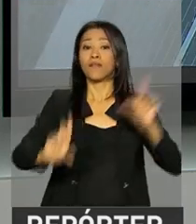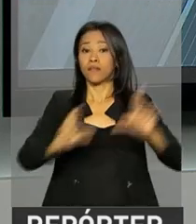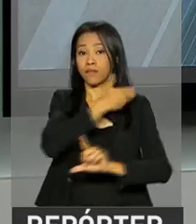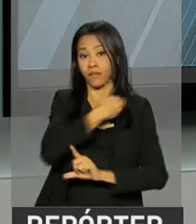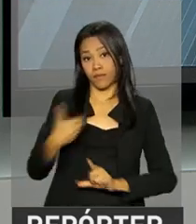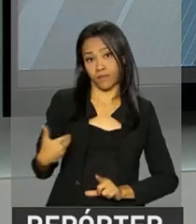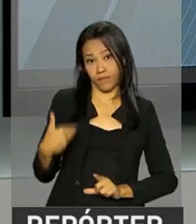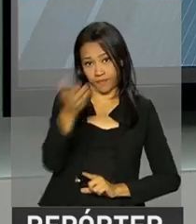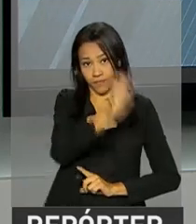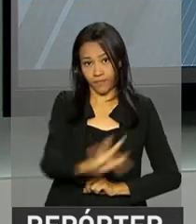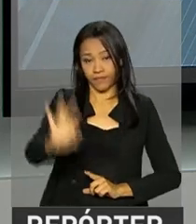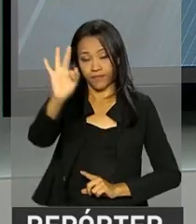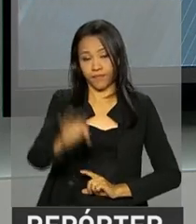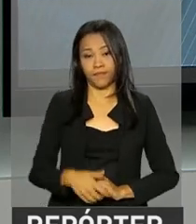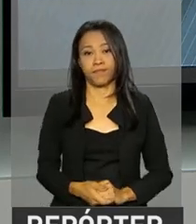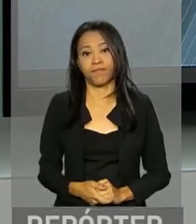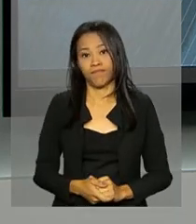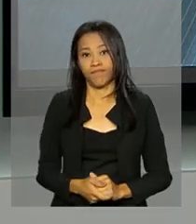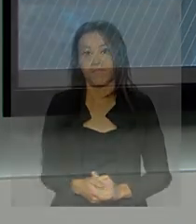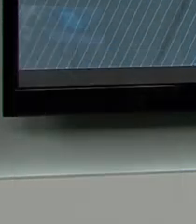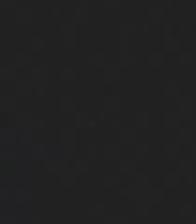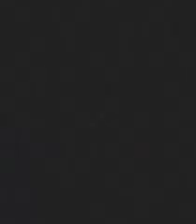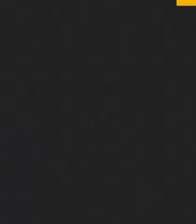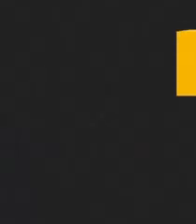a TV do Governo